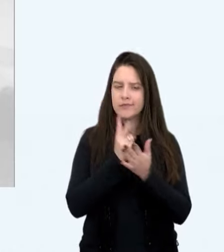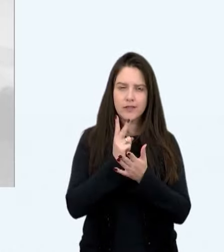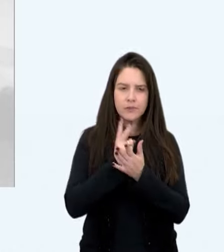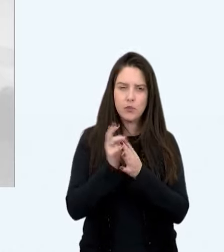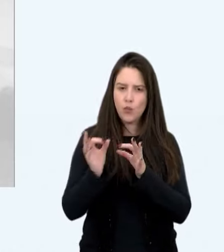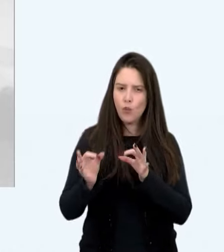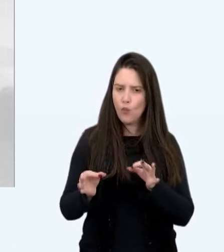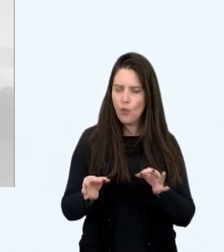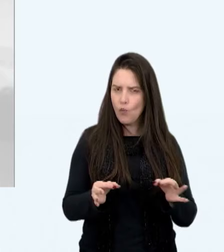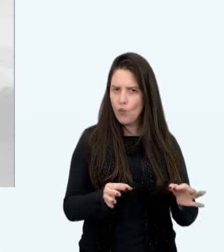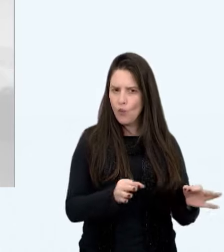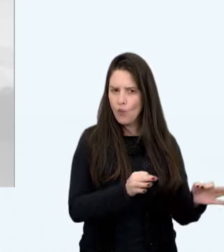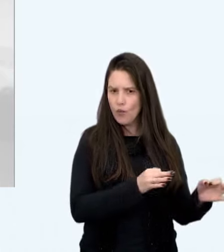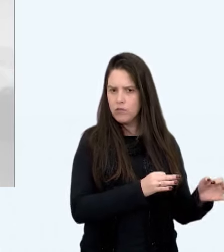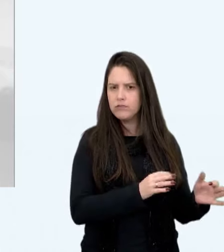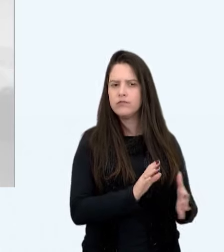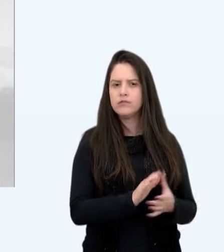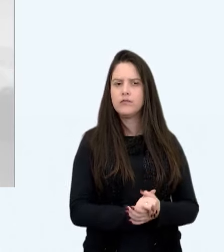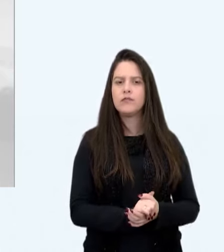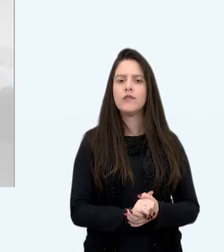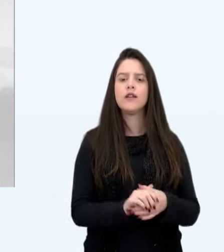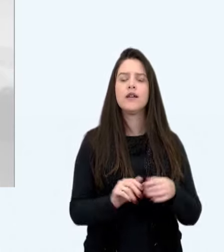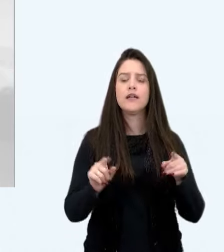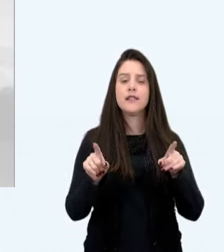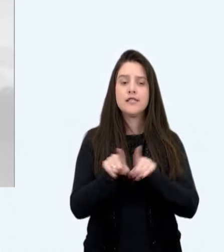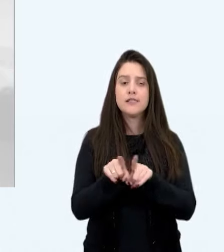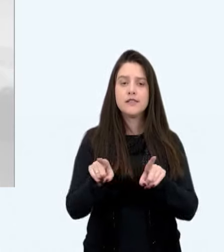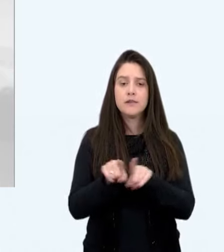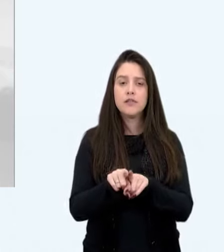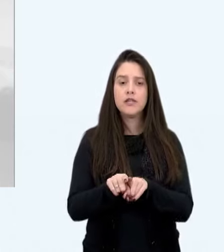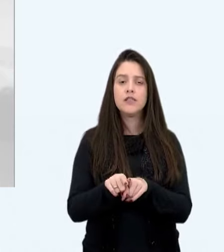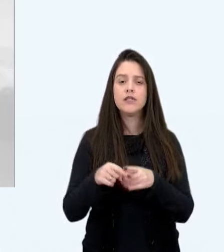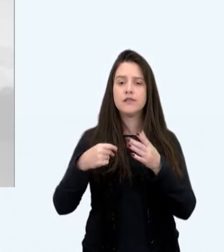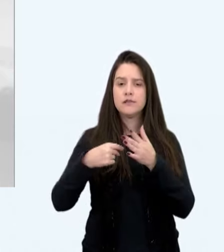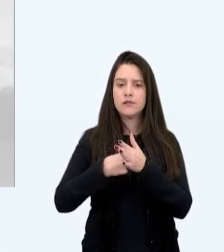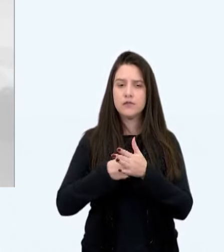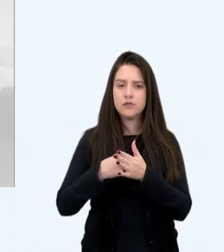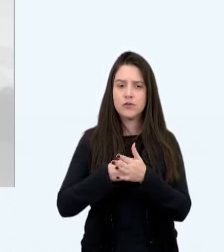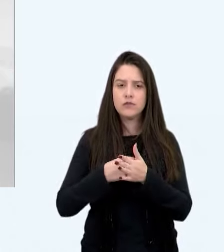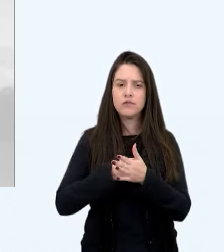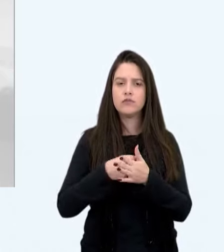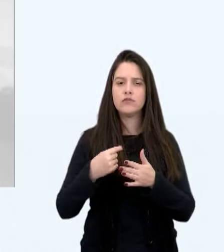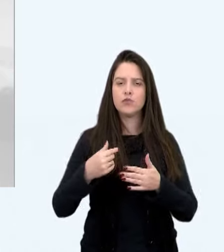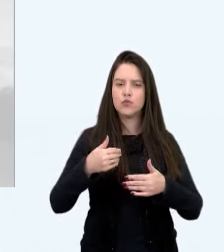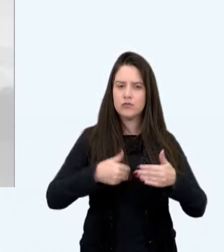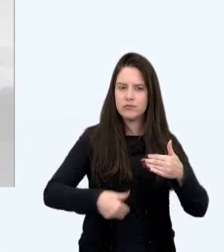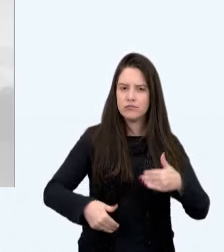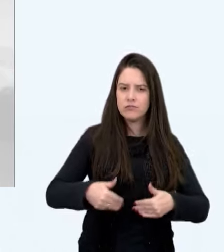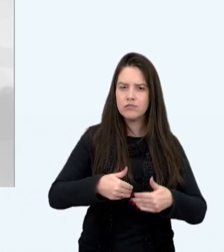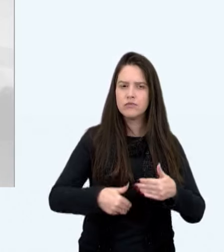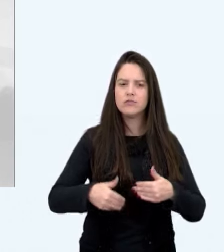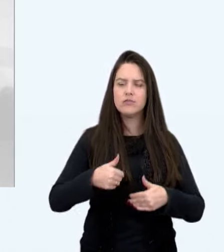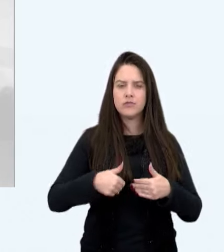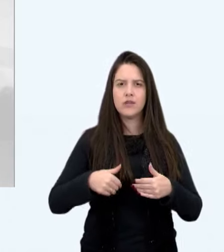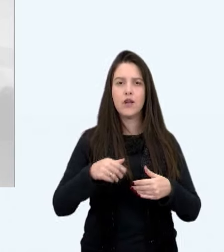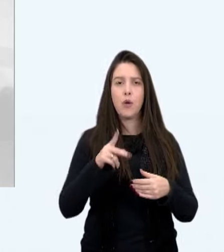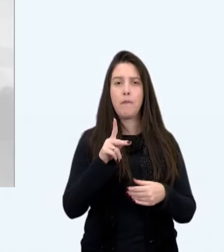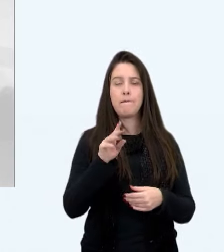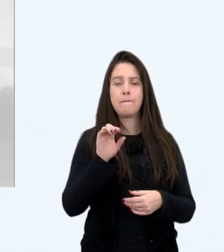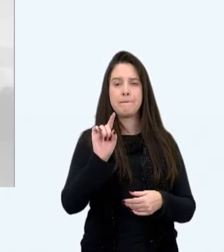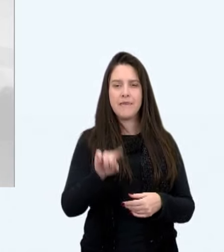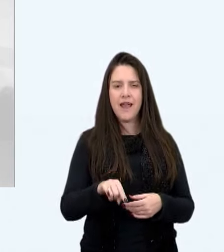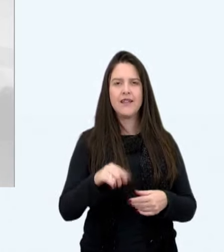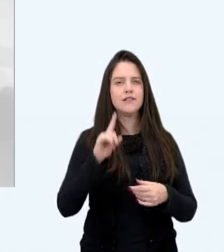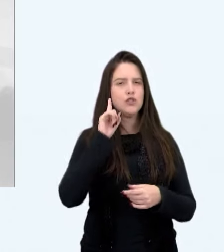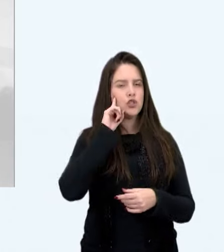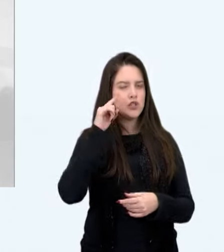para que realmente controle os níveis de glicose no sangue, fazer o exame e cuidar adequadamente dos pés diariamente,